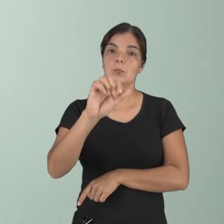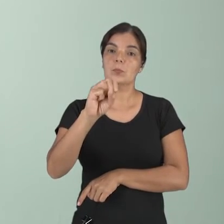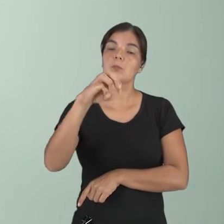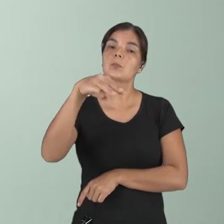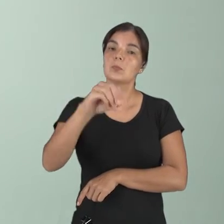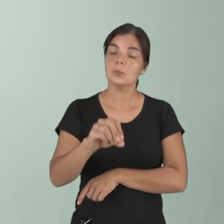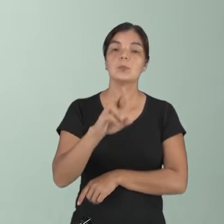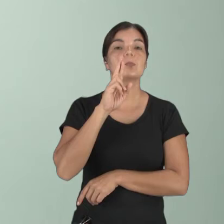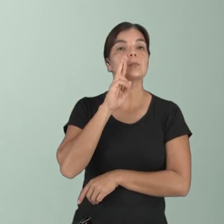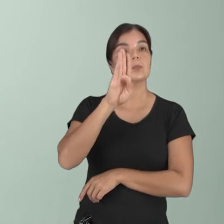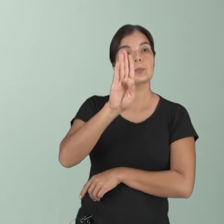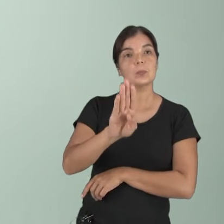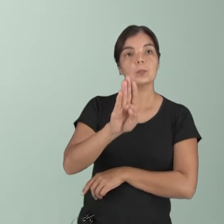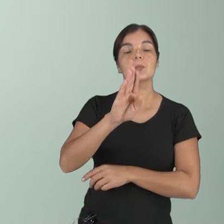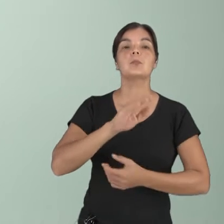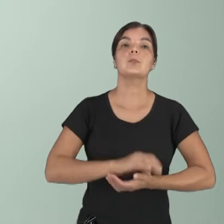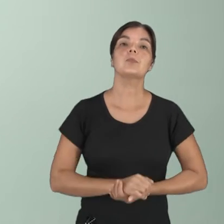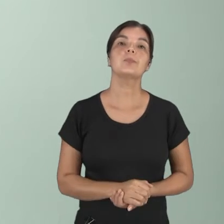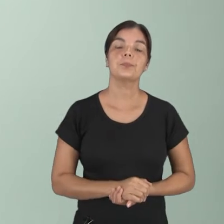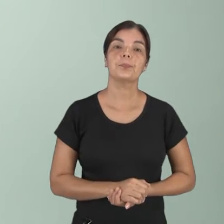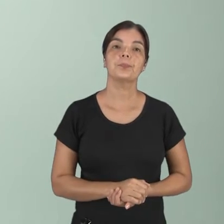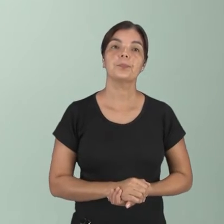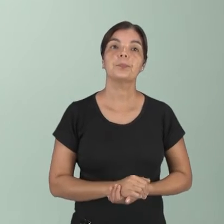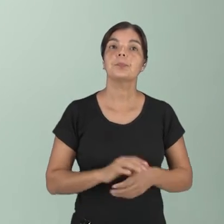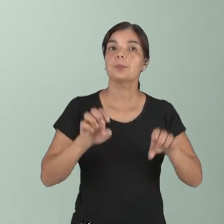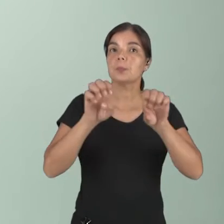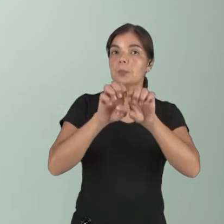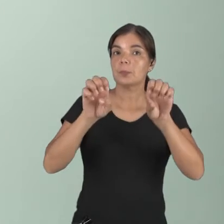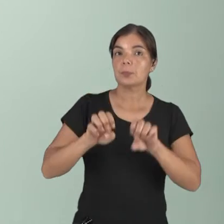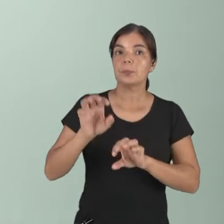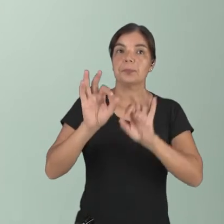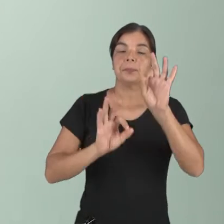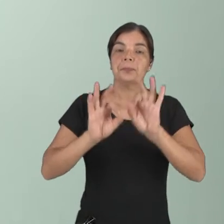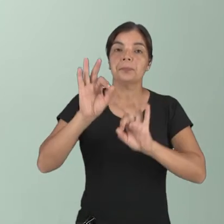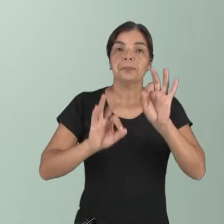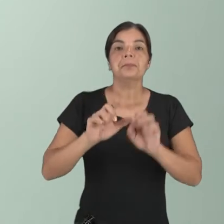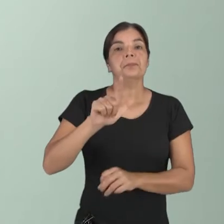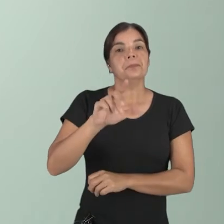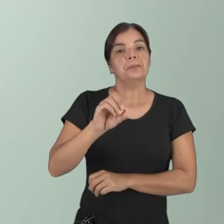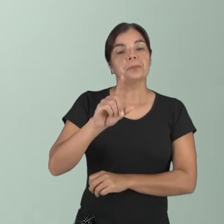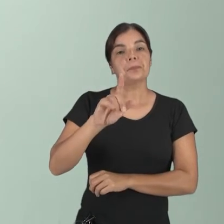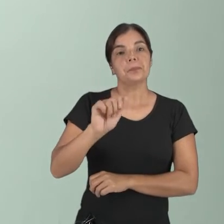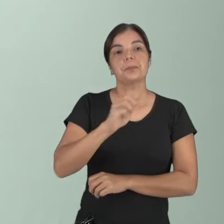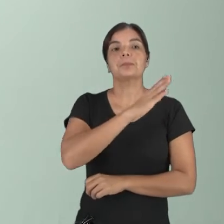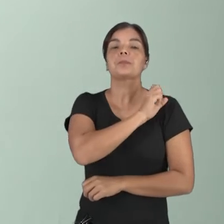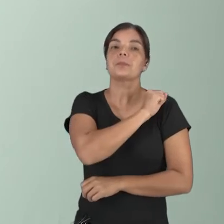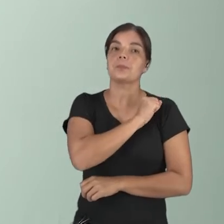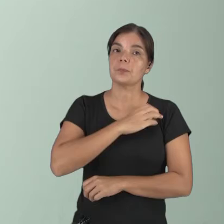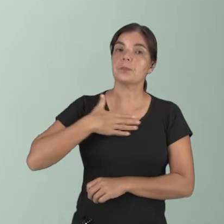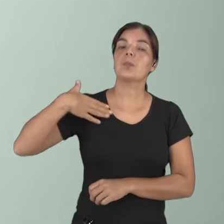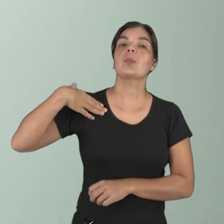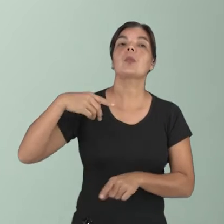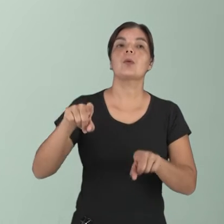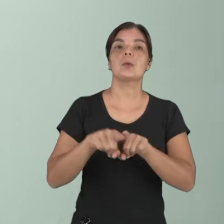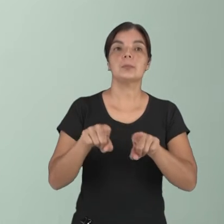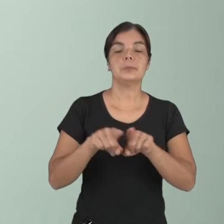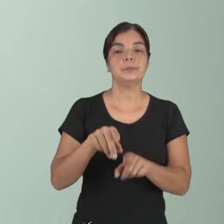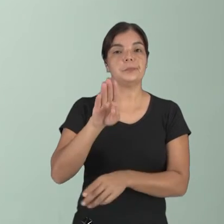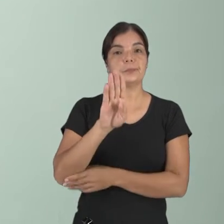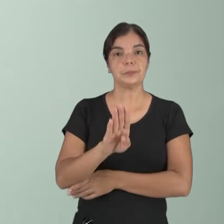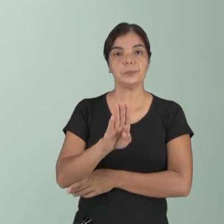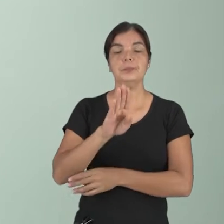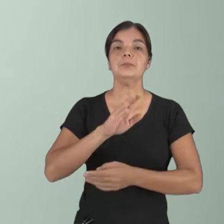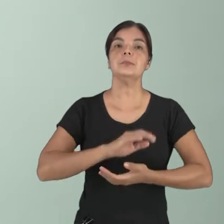nossa questão, tá? A estrutura formada pela lógica aristotélica é denominada